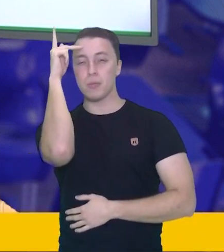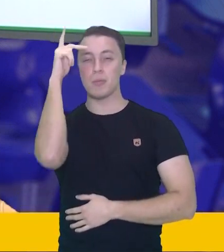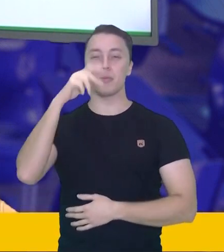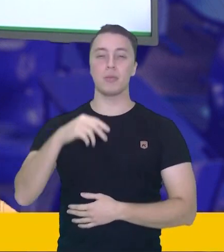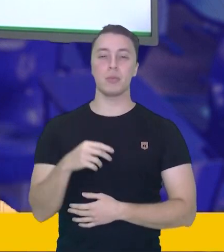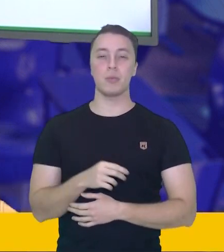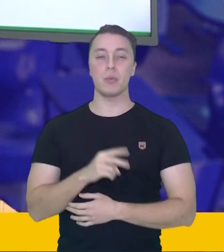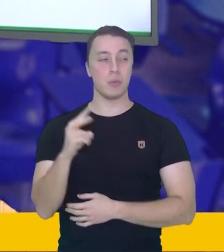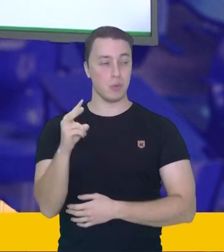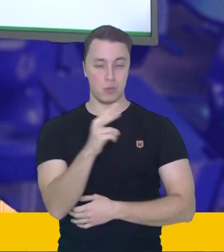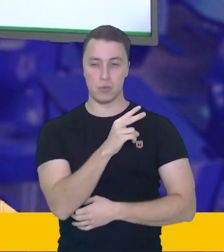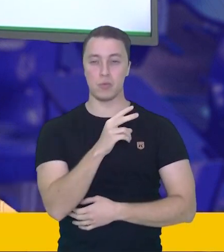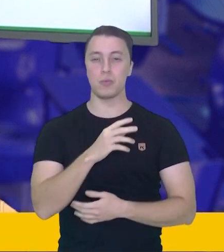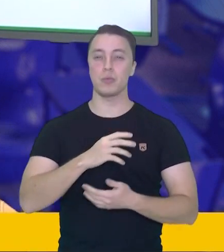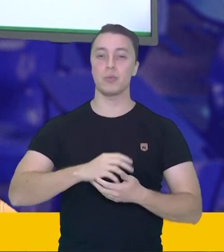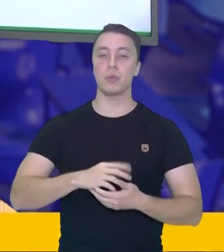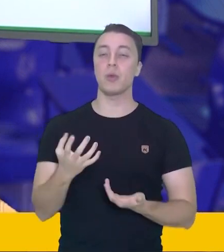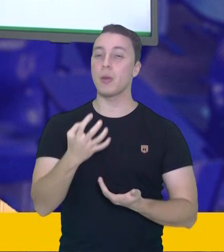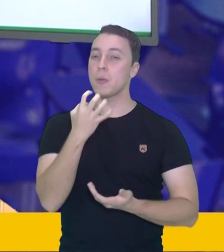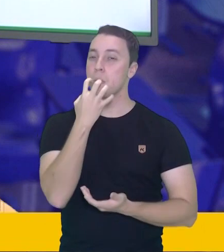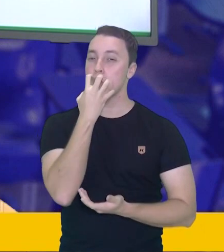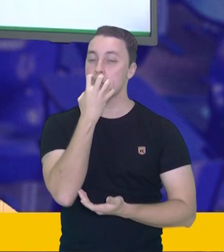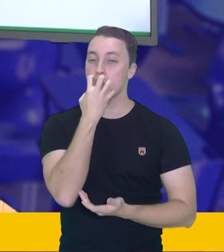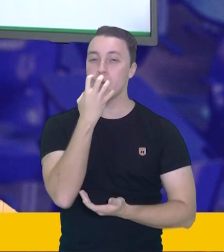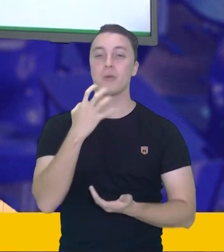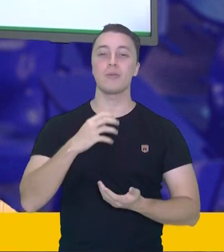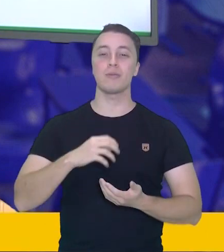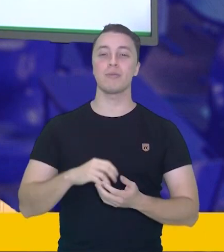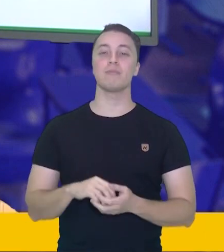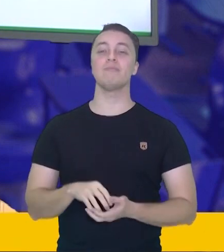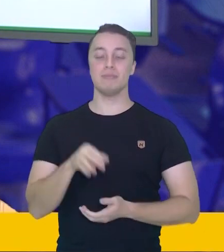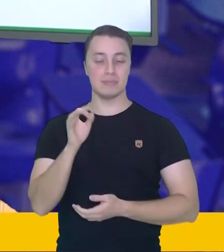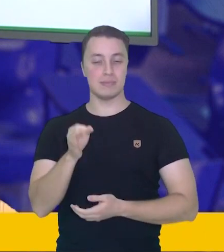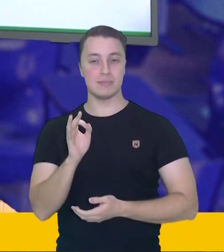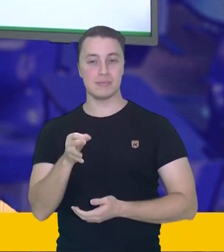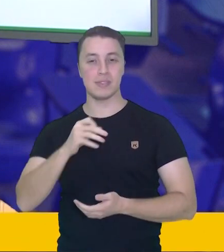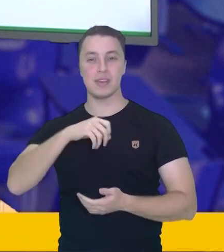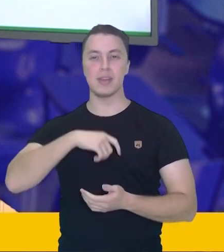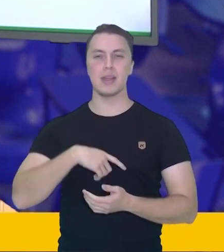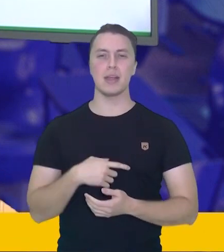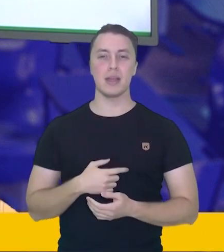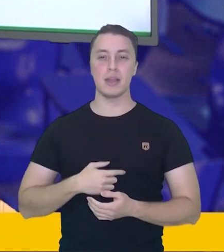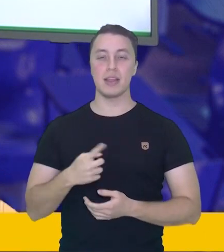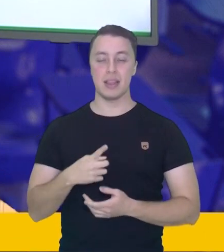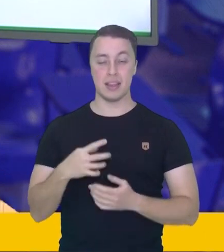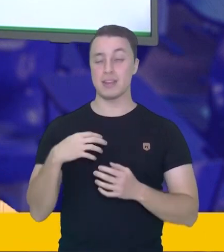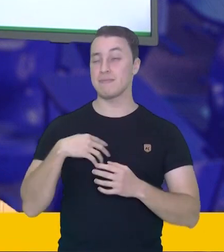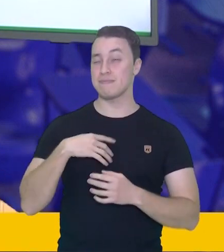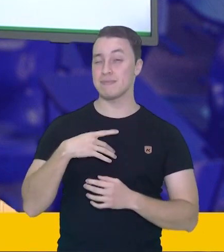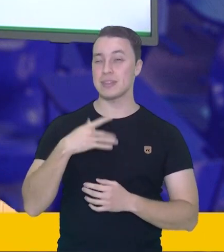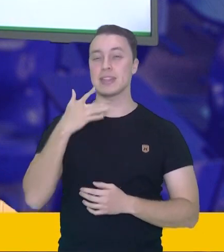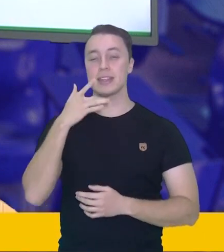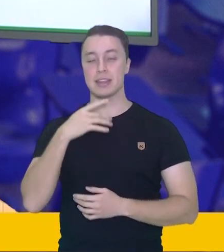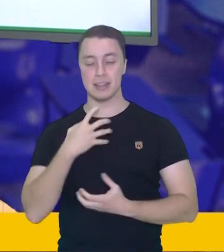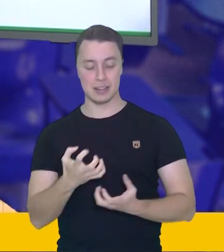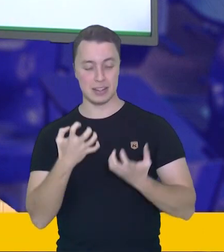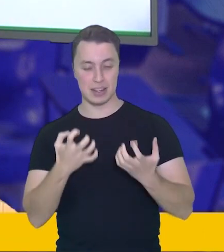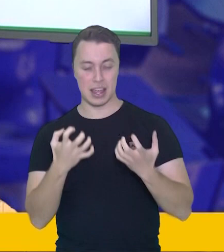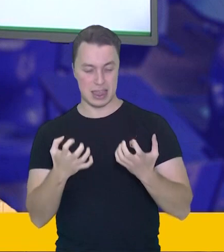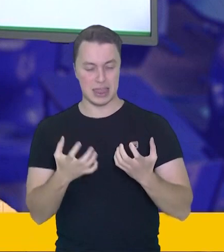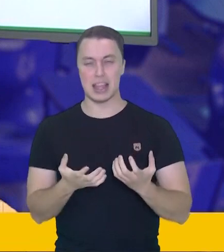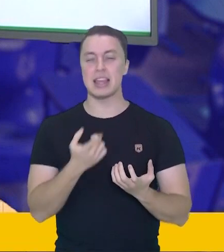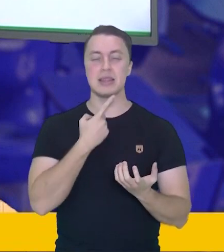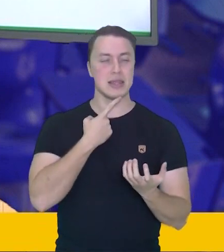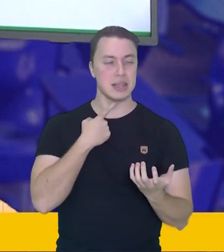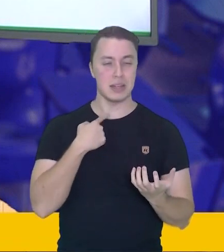fábula? Exatamente, o cão. E ele apresentava um comportamento bem ganancioso, não é verdade? A